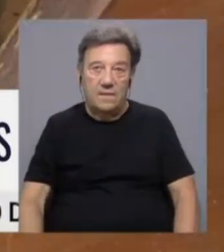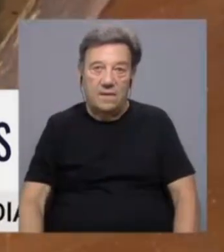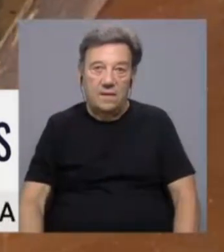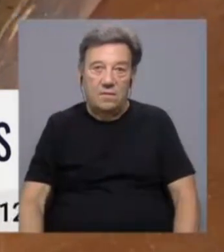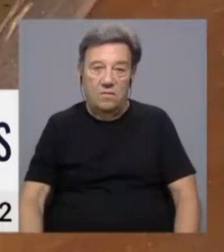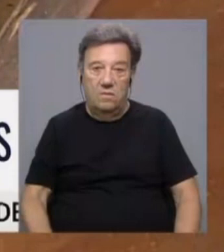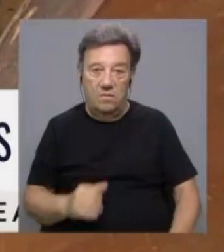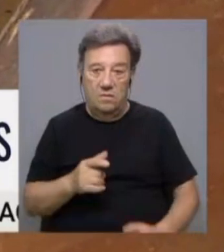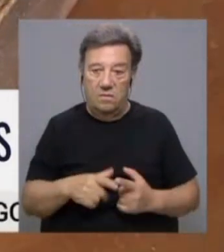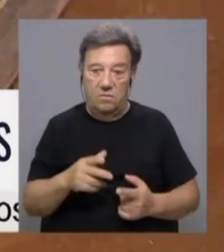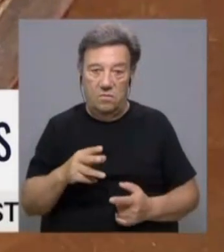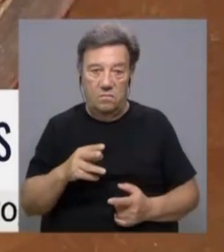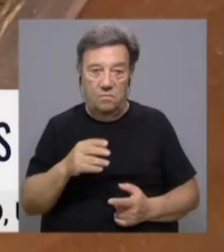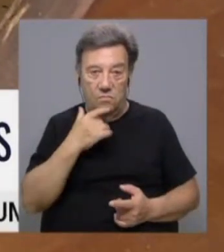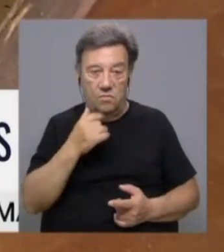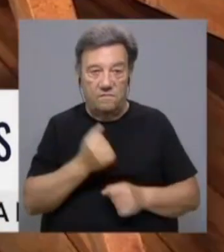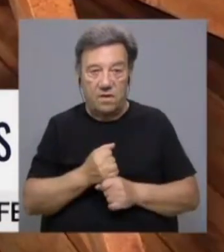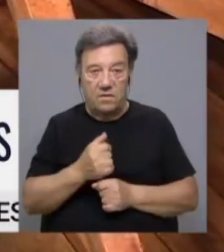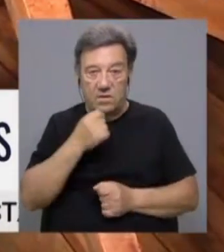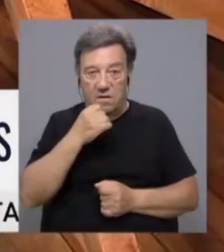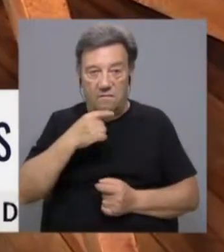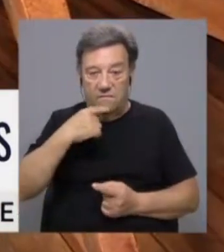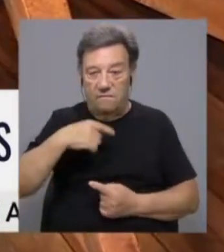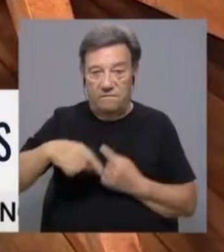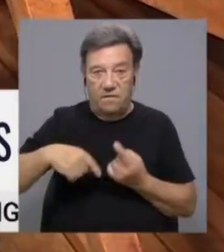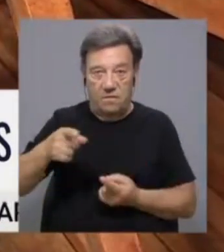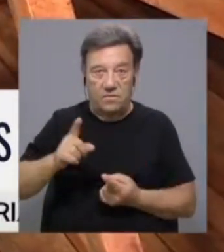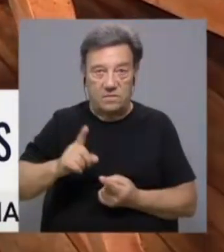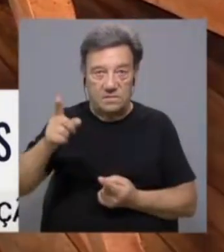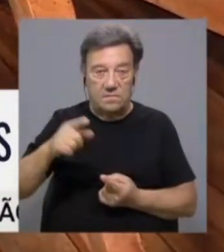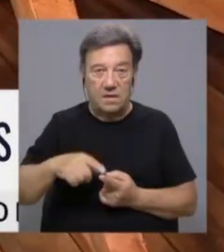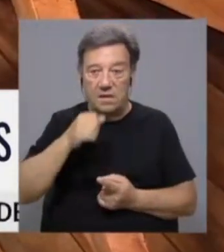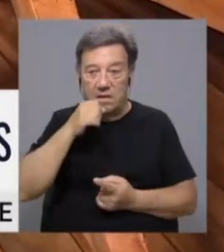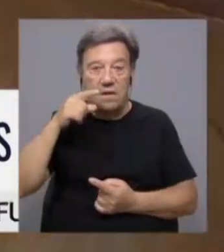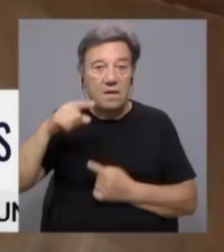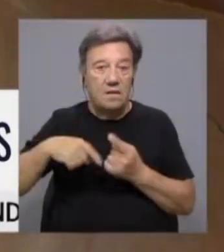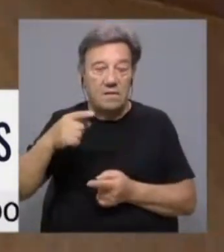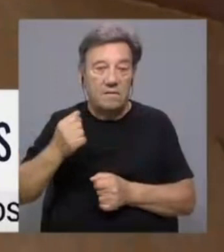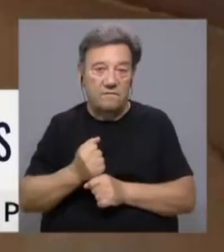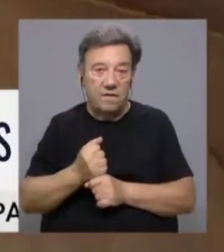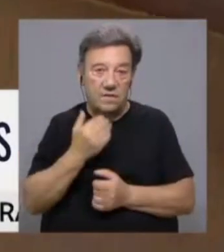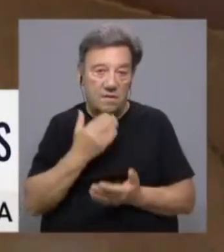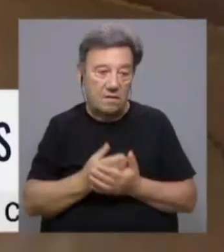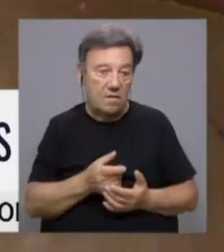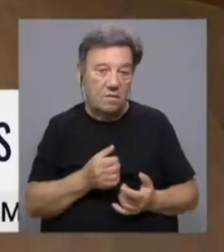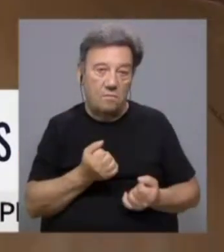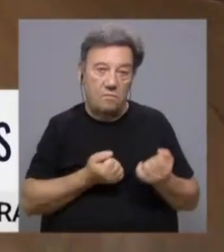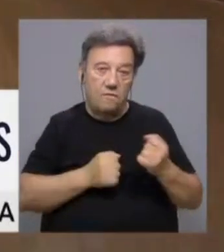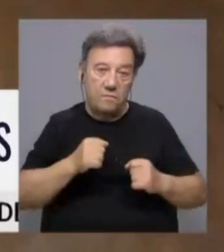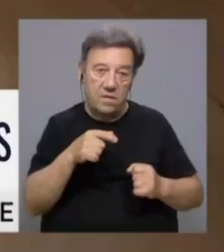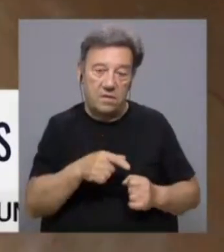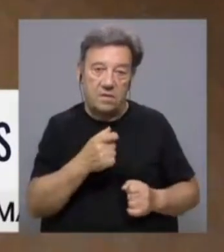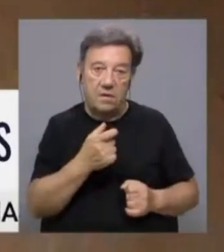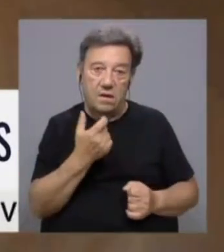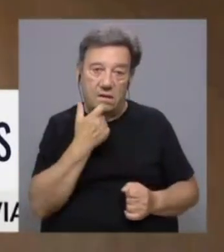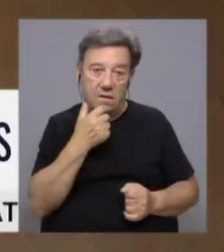em movimento faz circular este veio aqui em cima e esse veio transporta, faz movimentar aqui esta